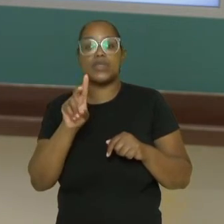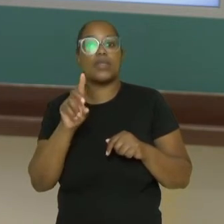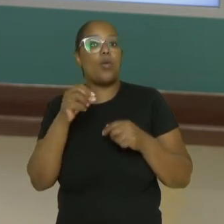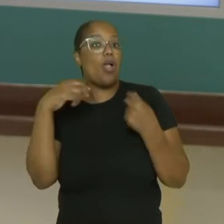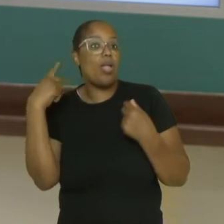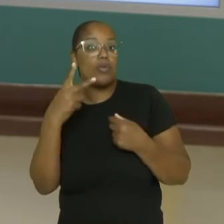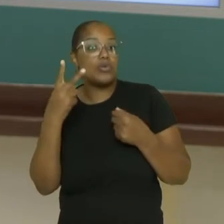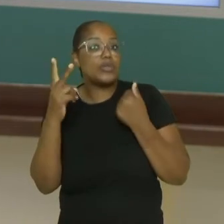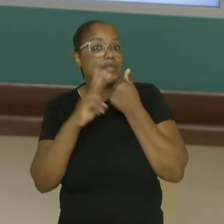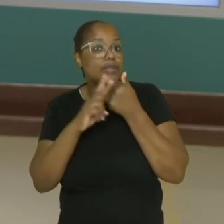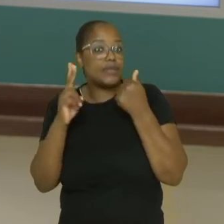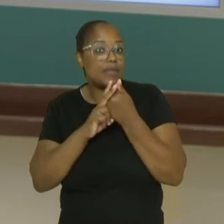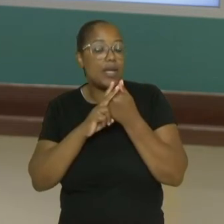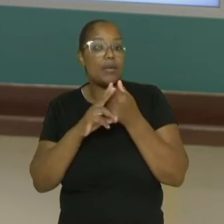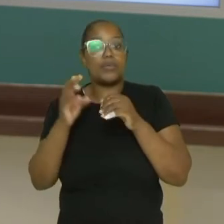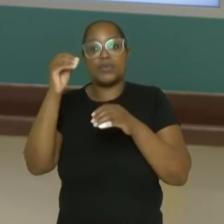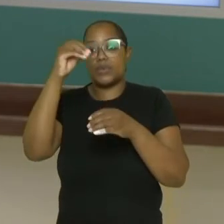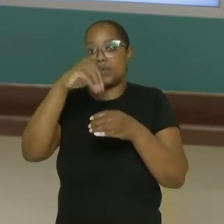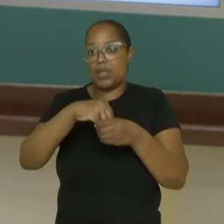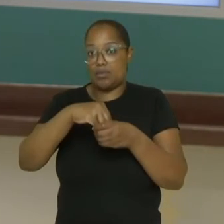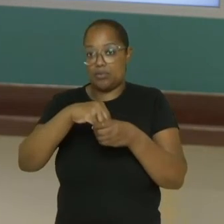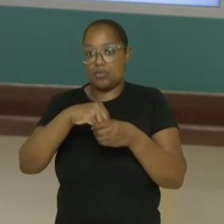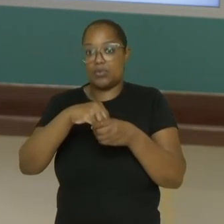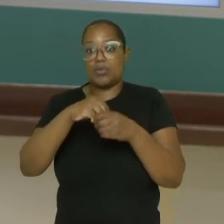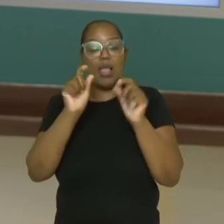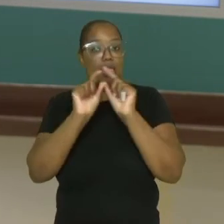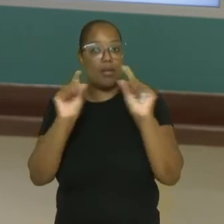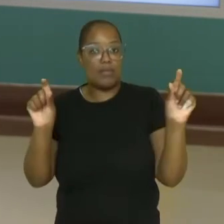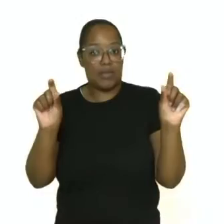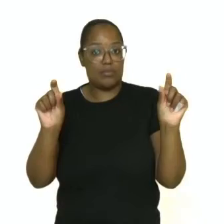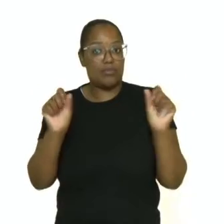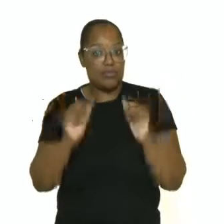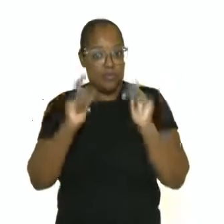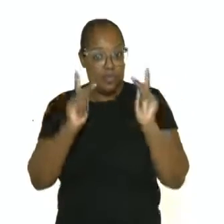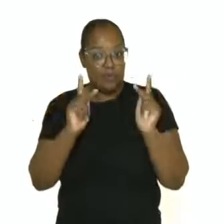estabelecidos dentro do meu período, beleza?